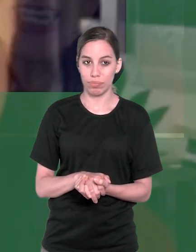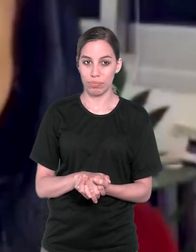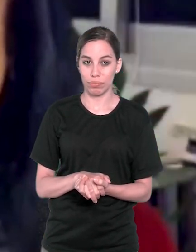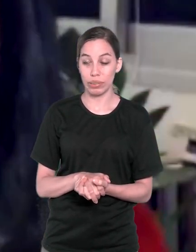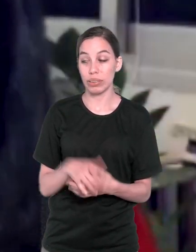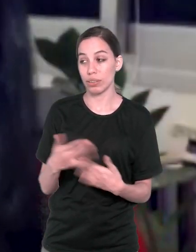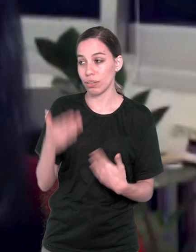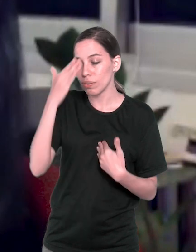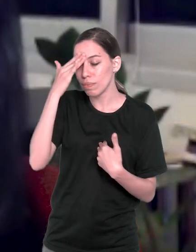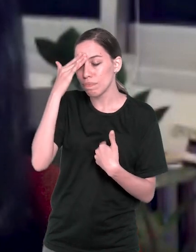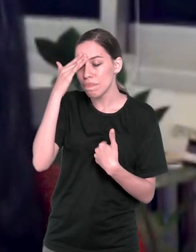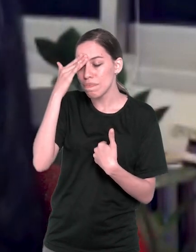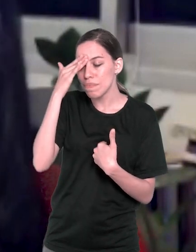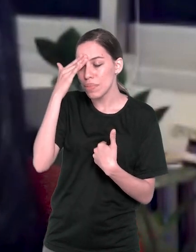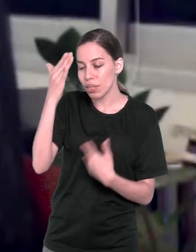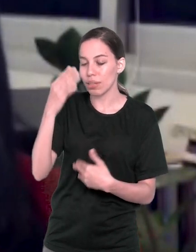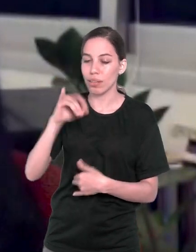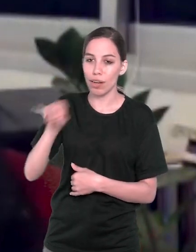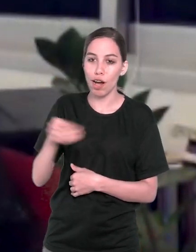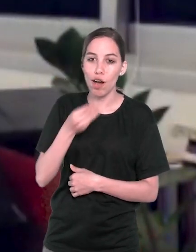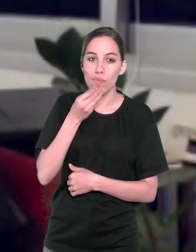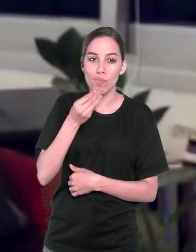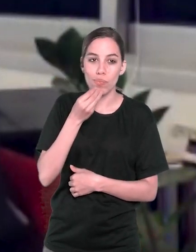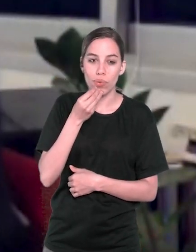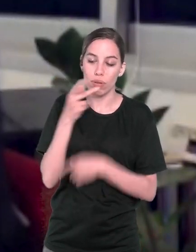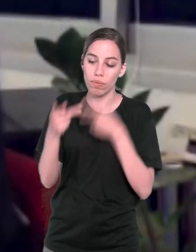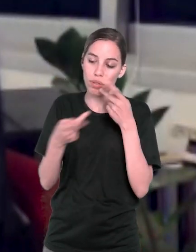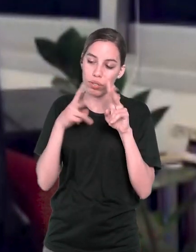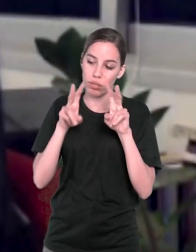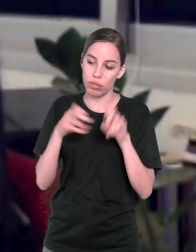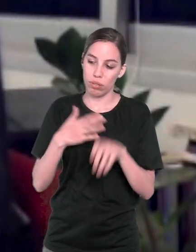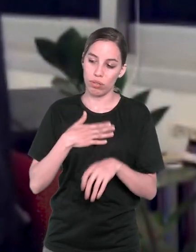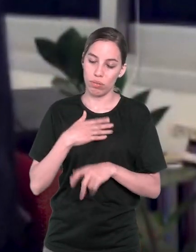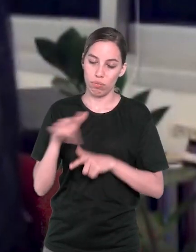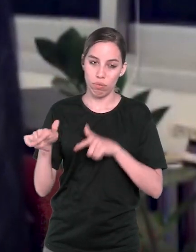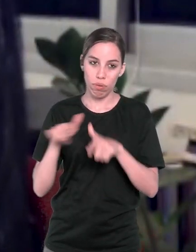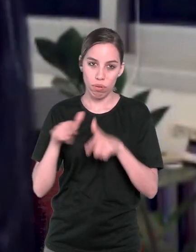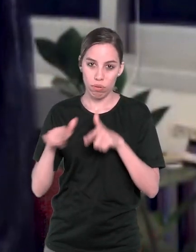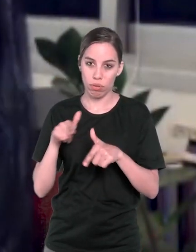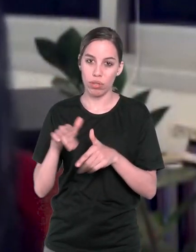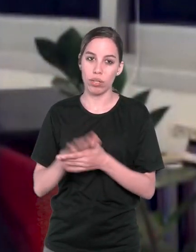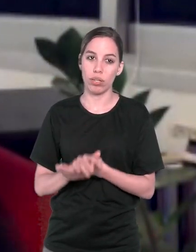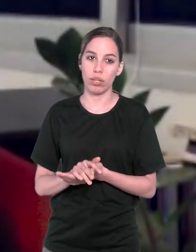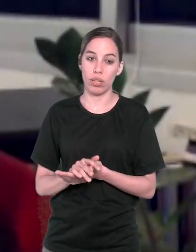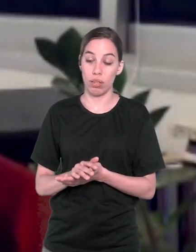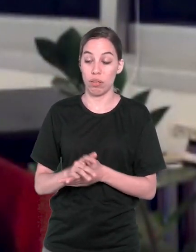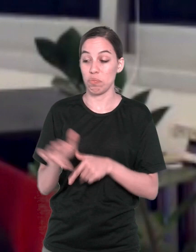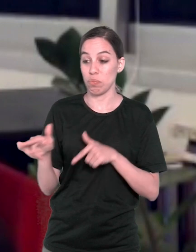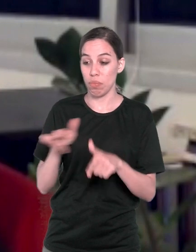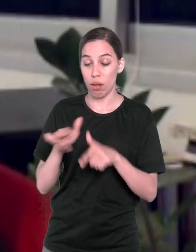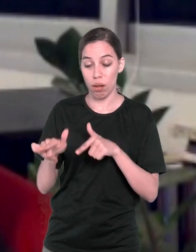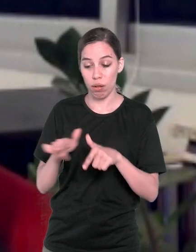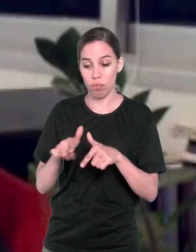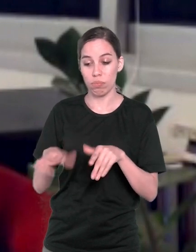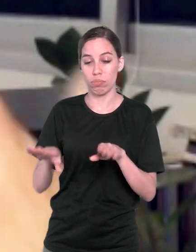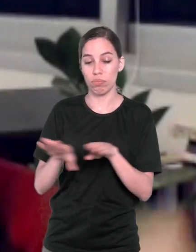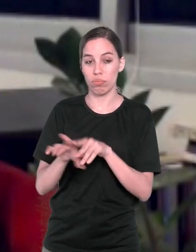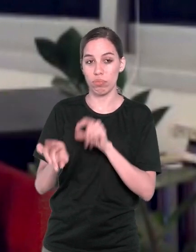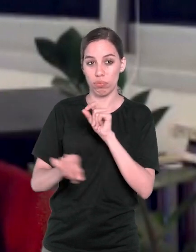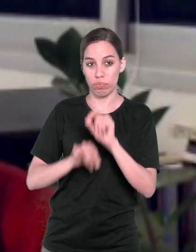Jo, muito obrigada, né, pela oportunidade de falar sobre o meu trabalho. É um trabalho que também,